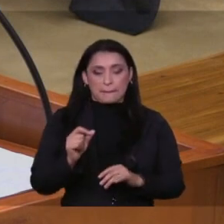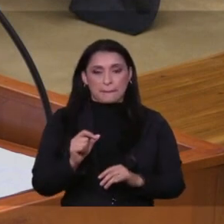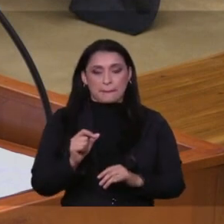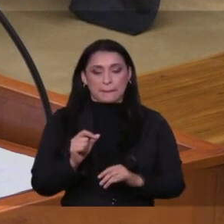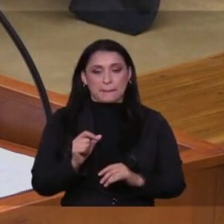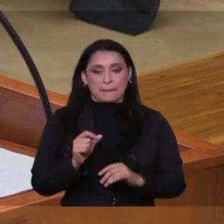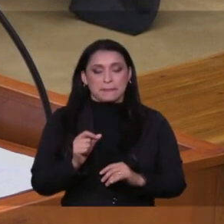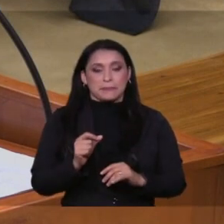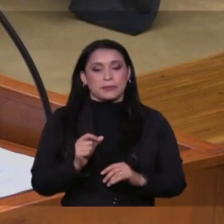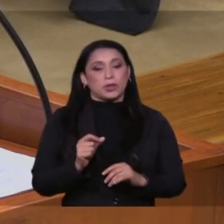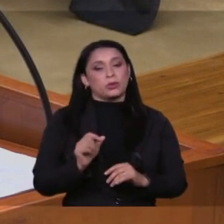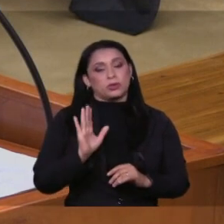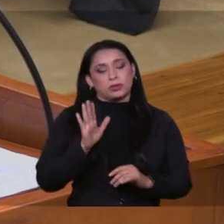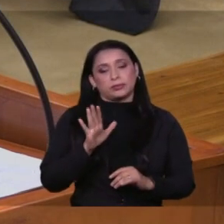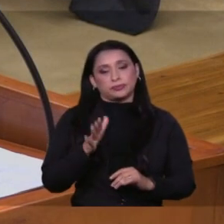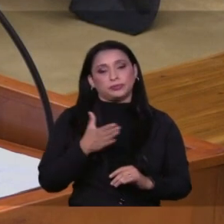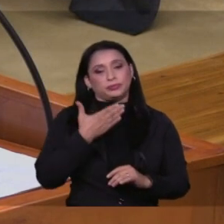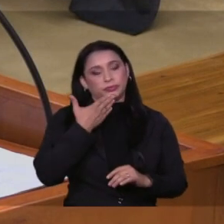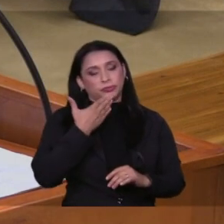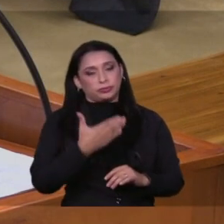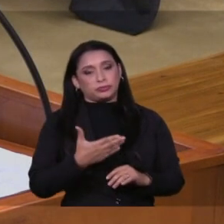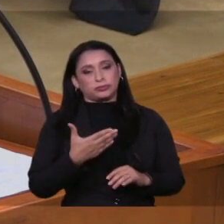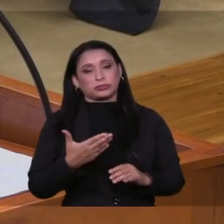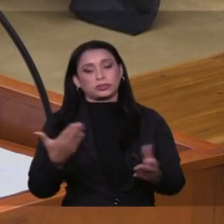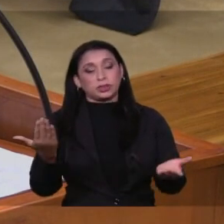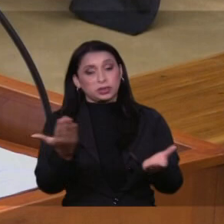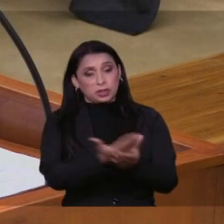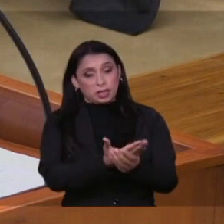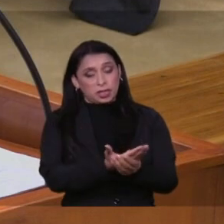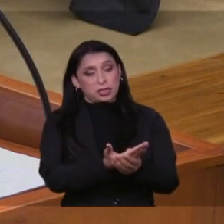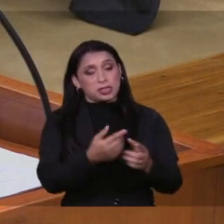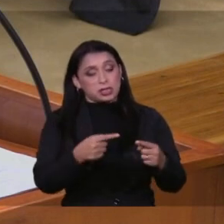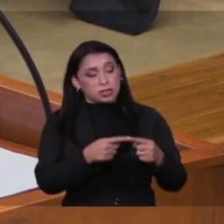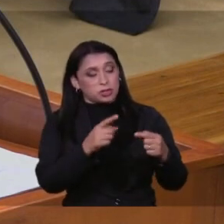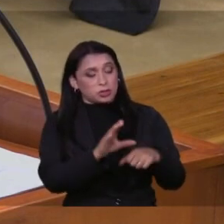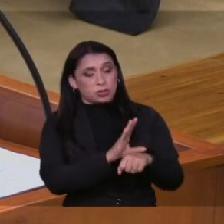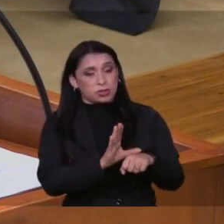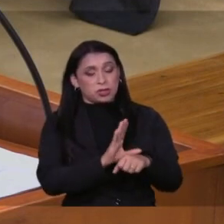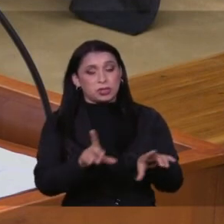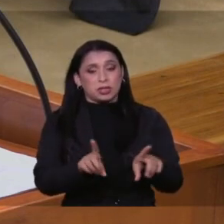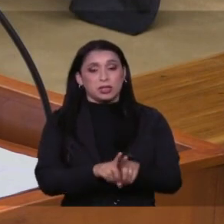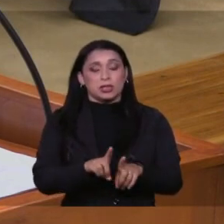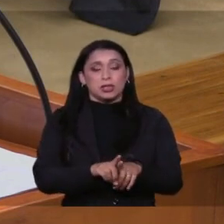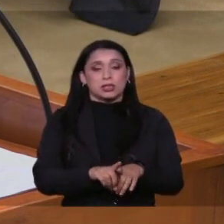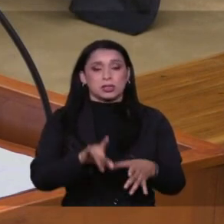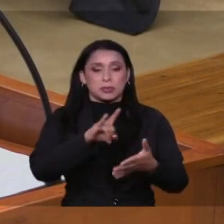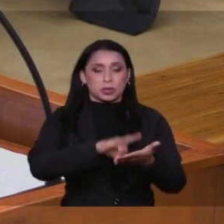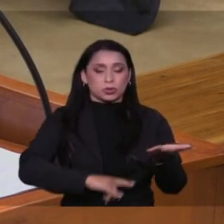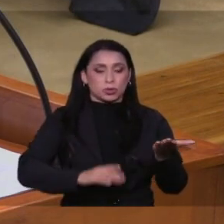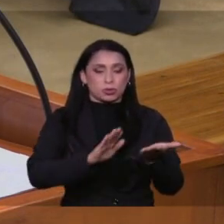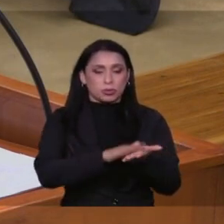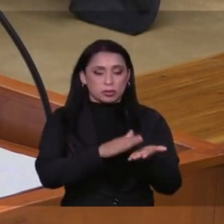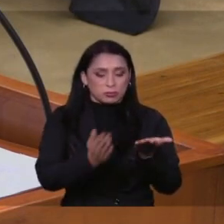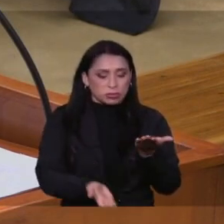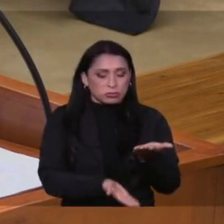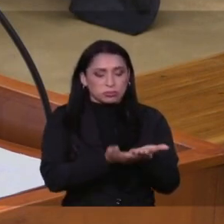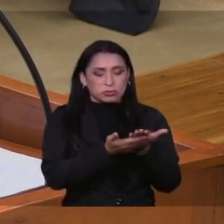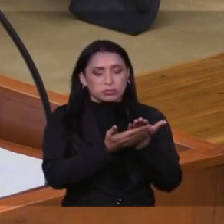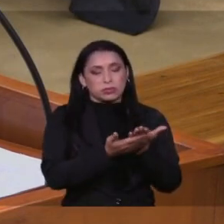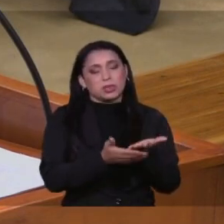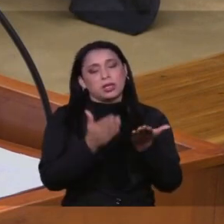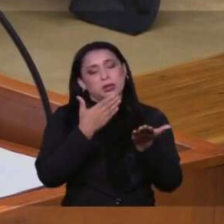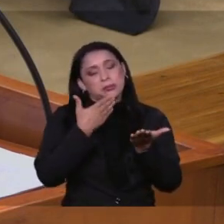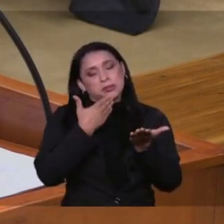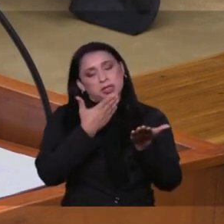era pedido nessas ações constitucionais e, posteriormente, na petição juntada ontem aos autos e que, de fato,